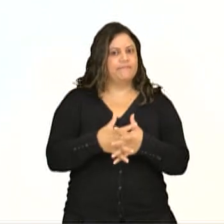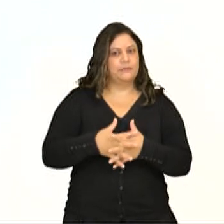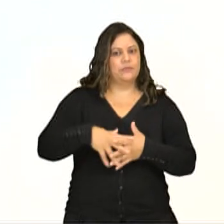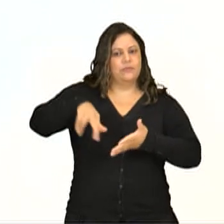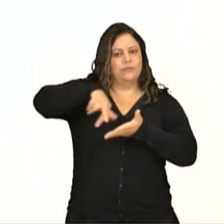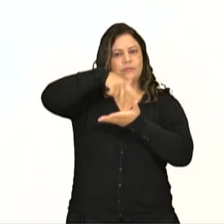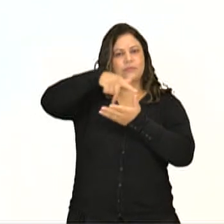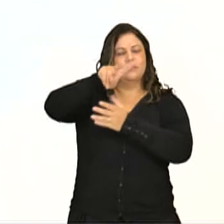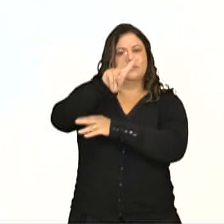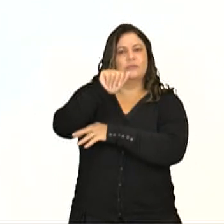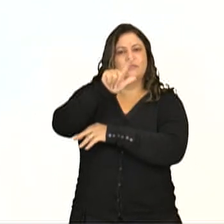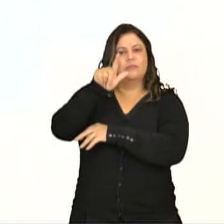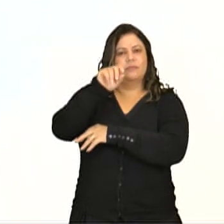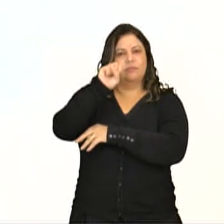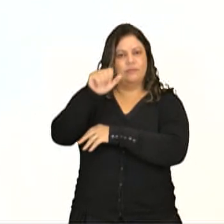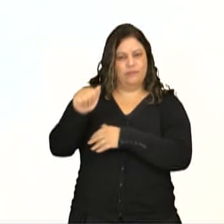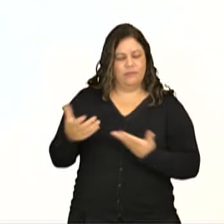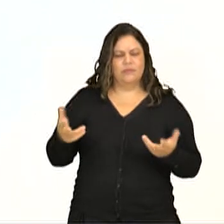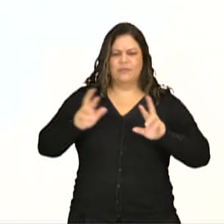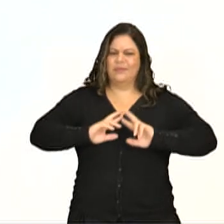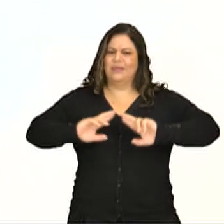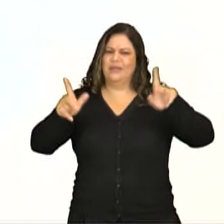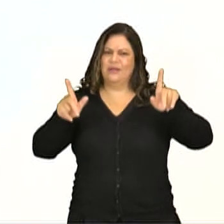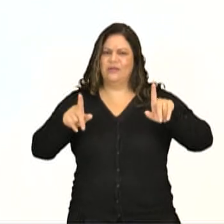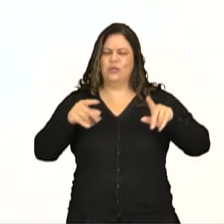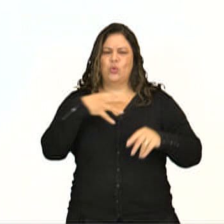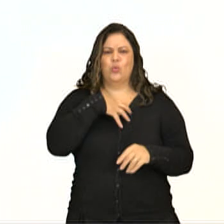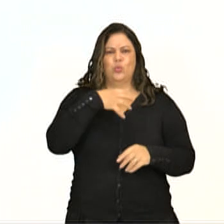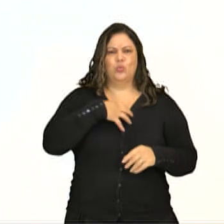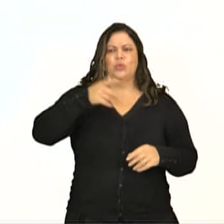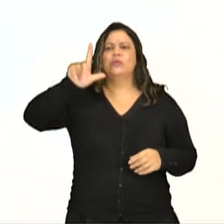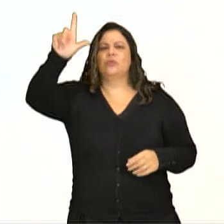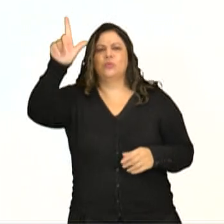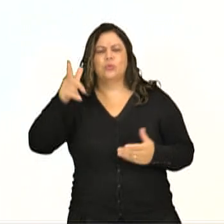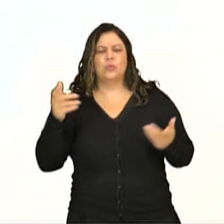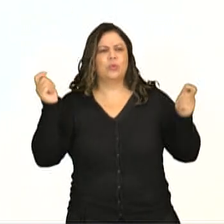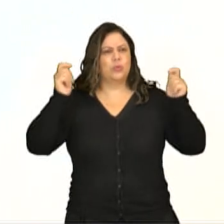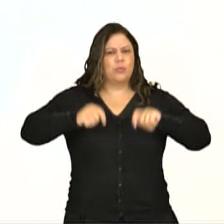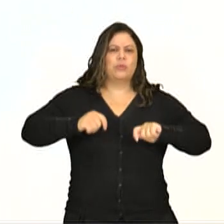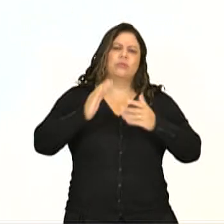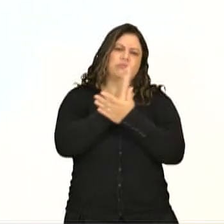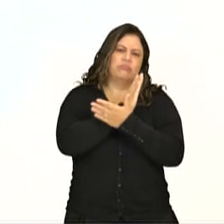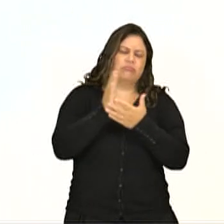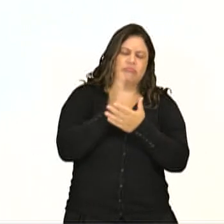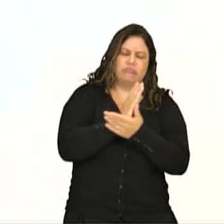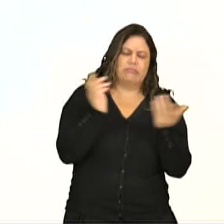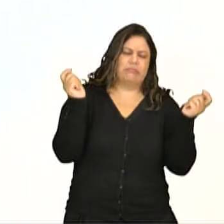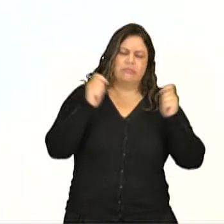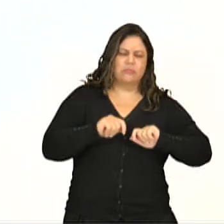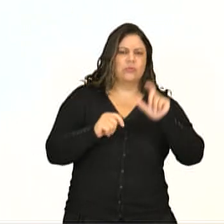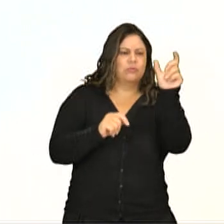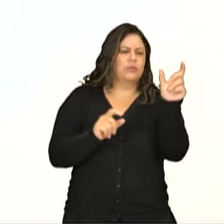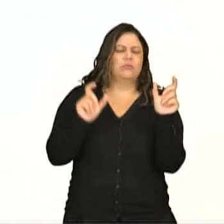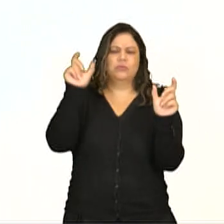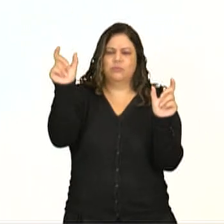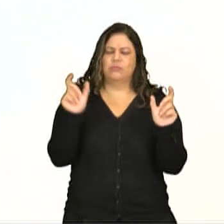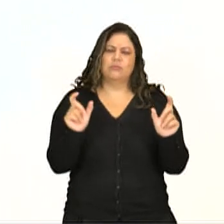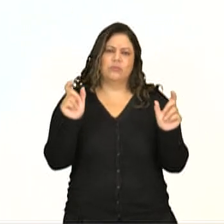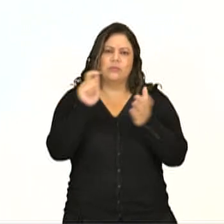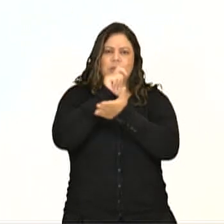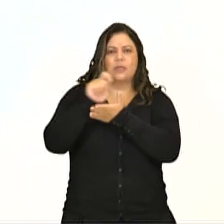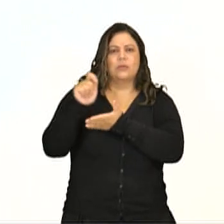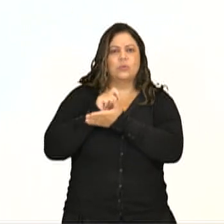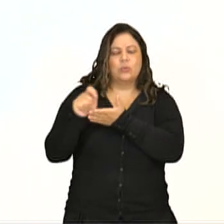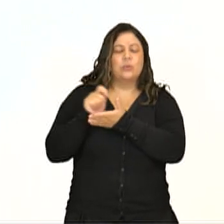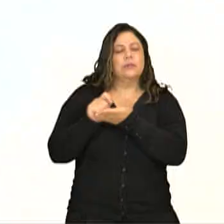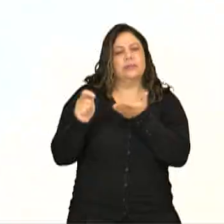O que diferencia um estilo do outro? Vocês podem ter feito só alguma marcação, uma anotação ou outra,